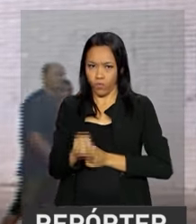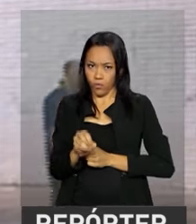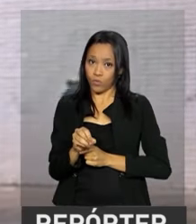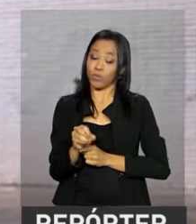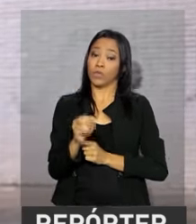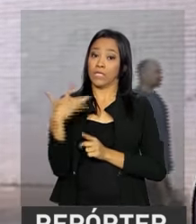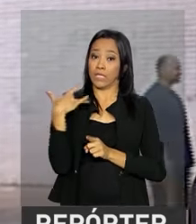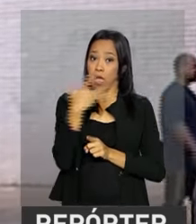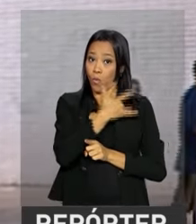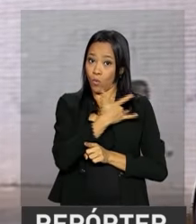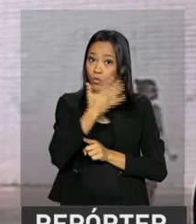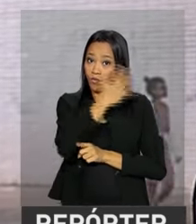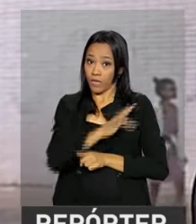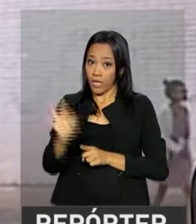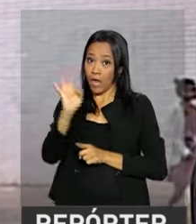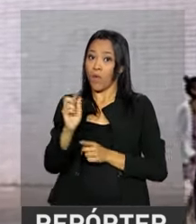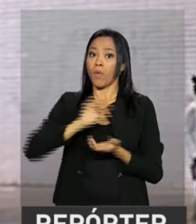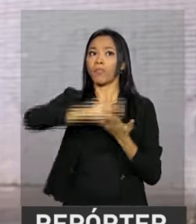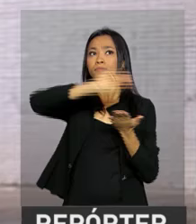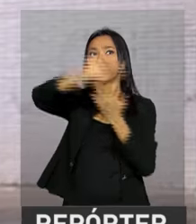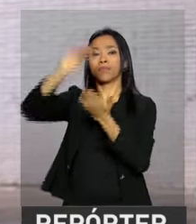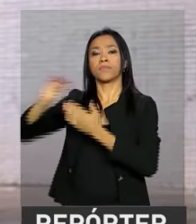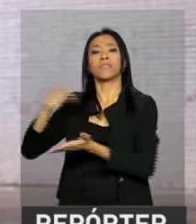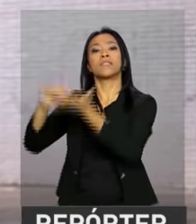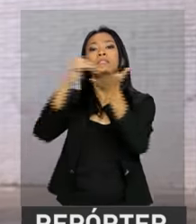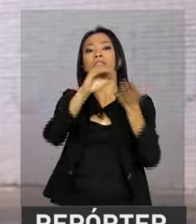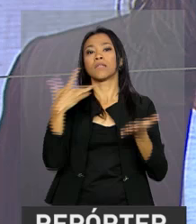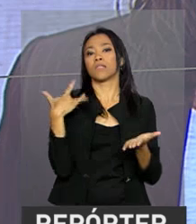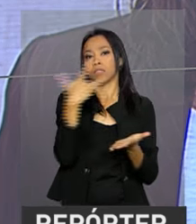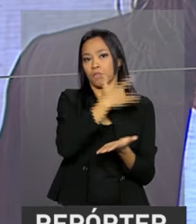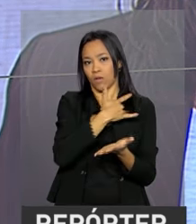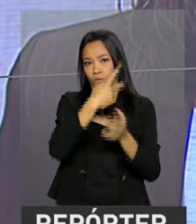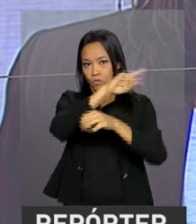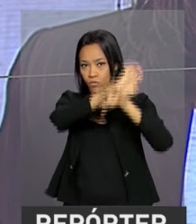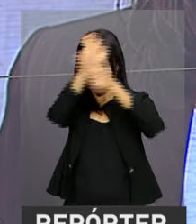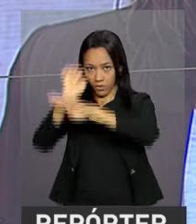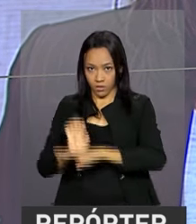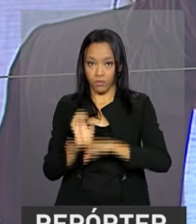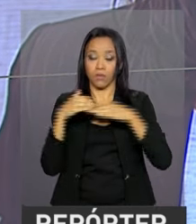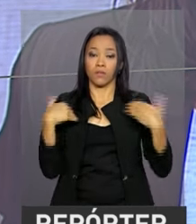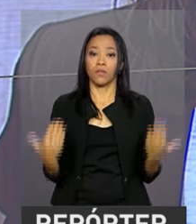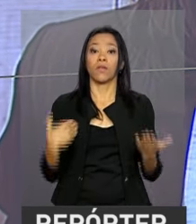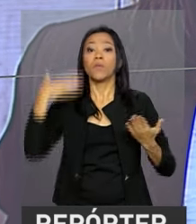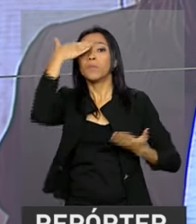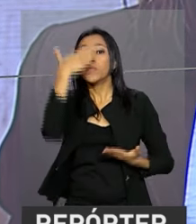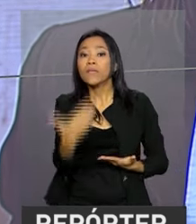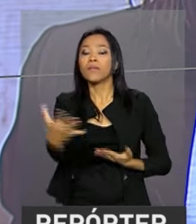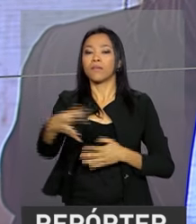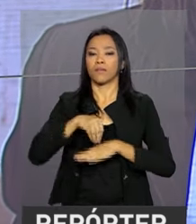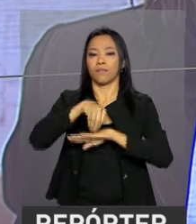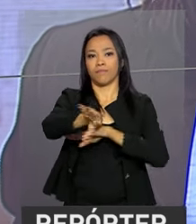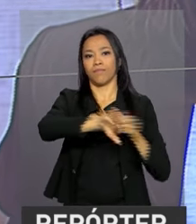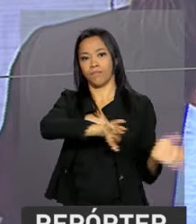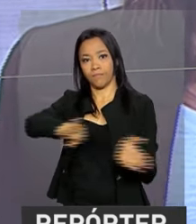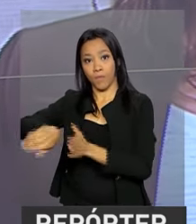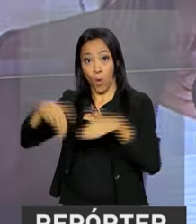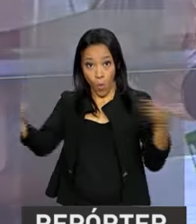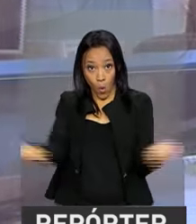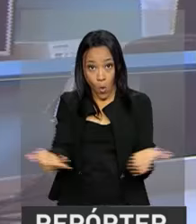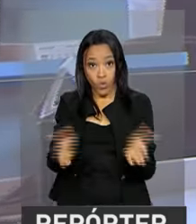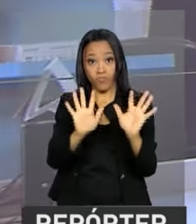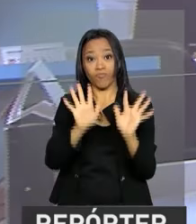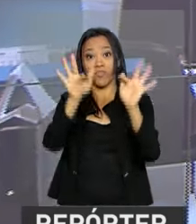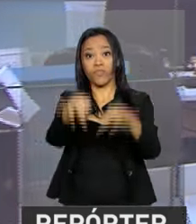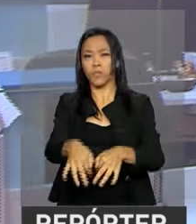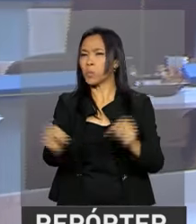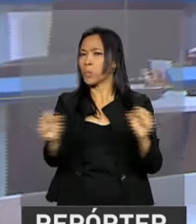municipais e Estaduais de saúde Leandra com você tá ok Taí Obrigado pelas suas informações e termina hoje o prazo para